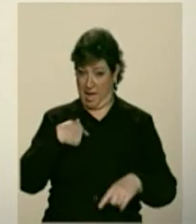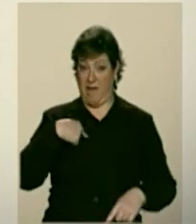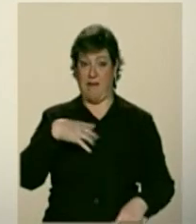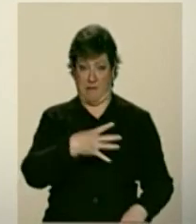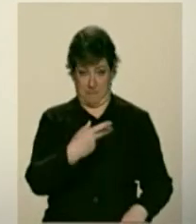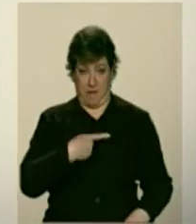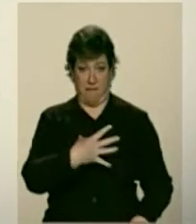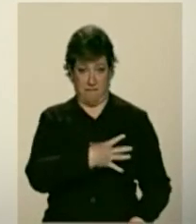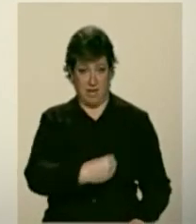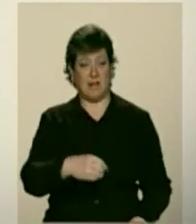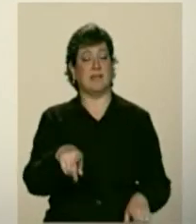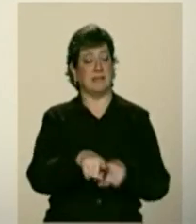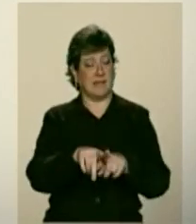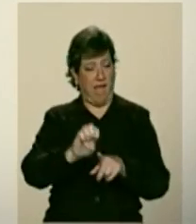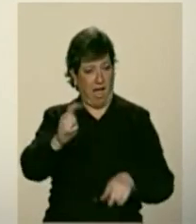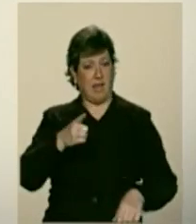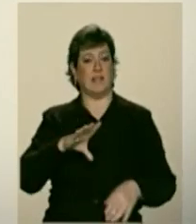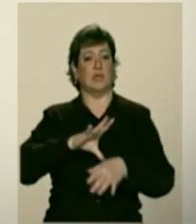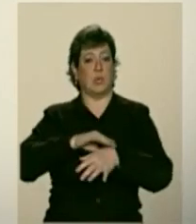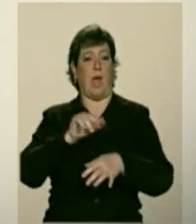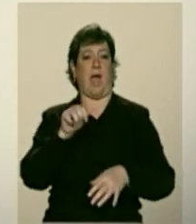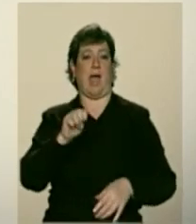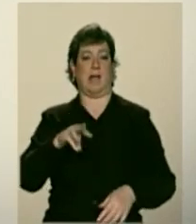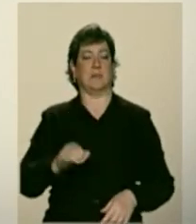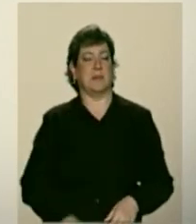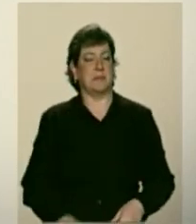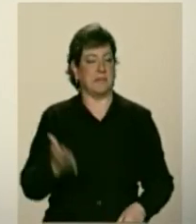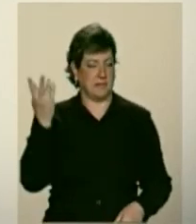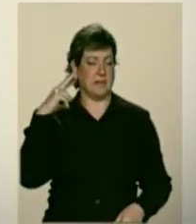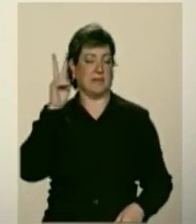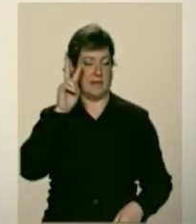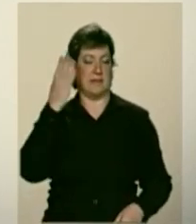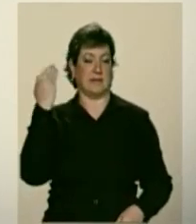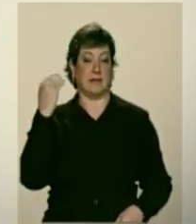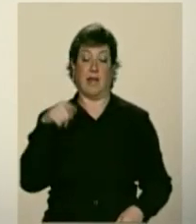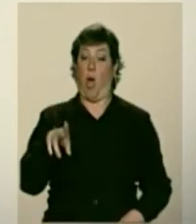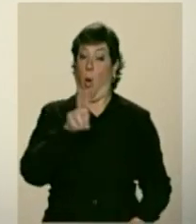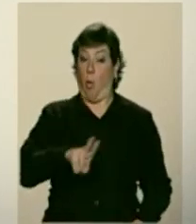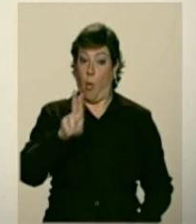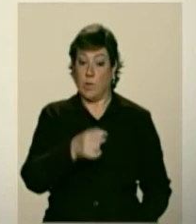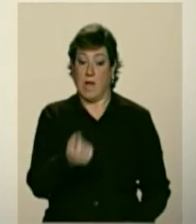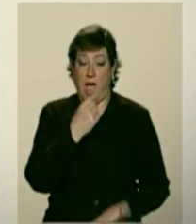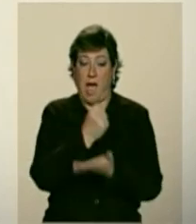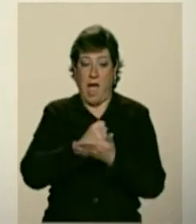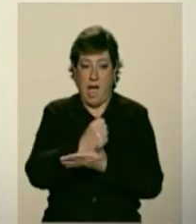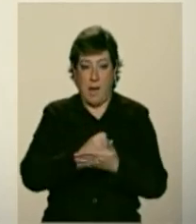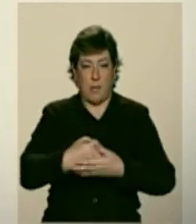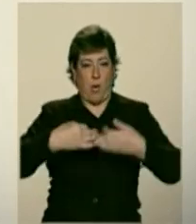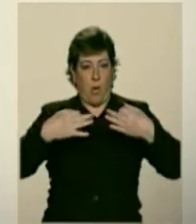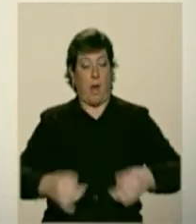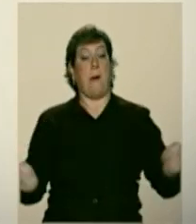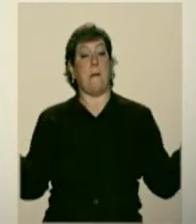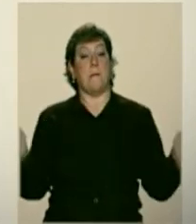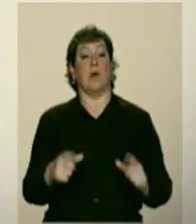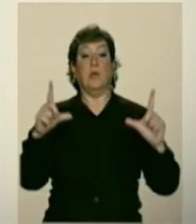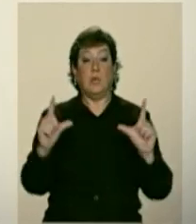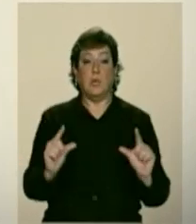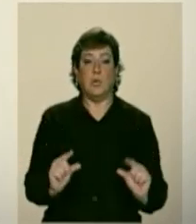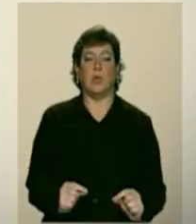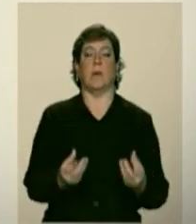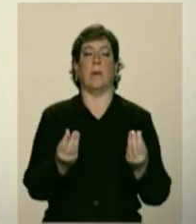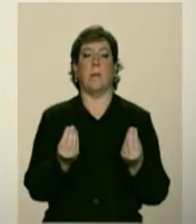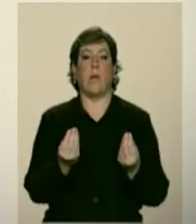asma quando era pequena. Sabe, Luciano, o uso correto dos remédios pode diminuir muito as complicações da doença,